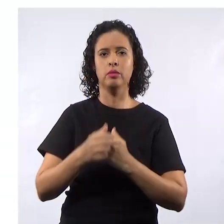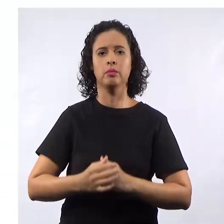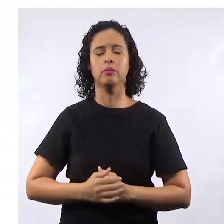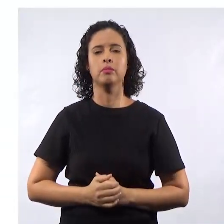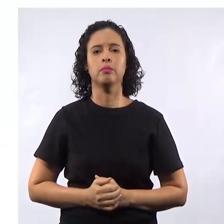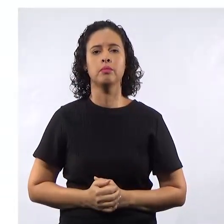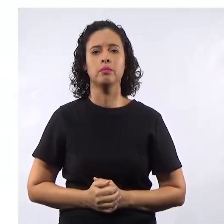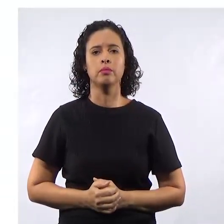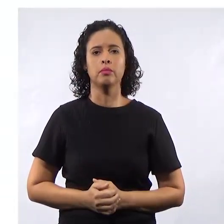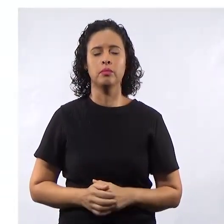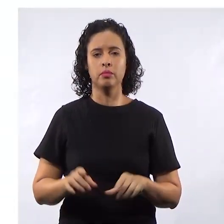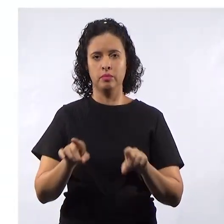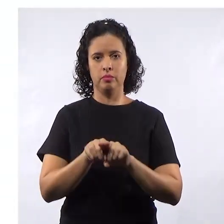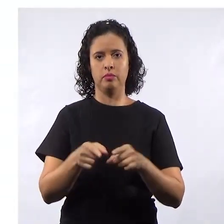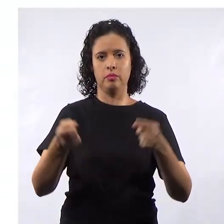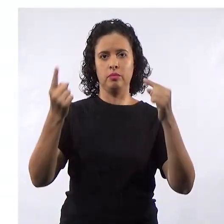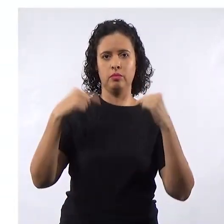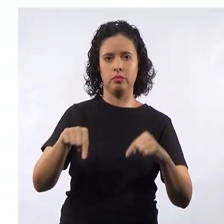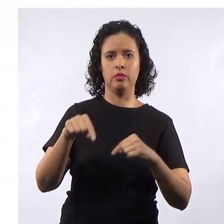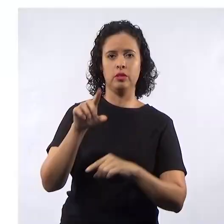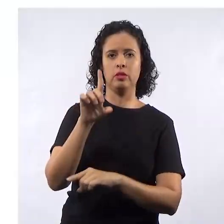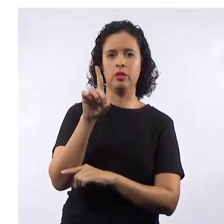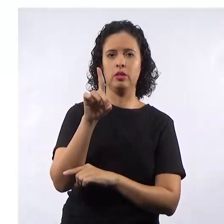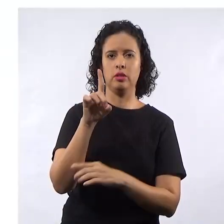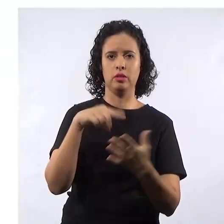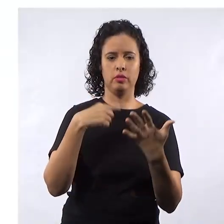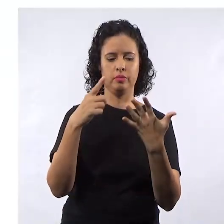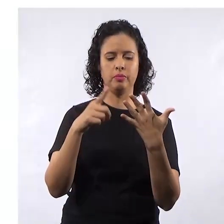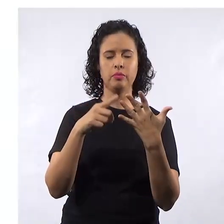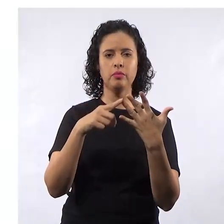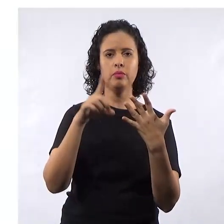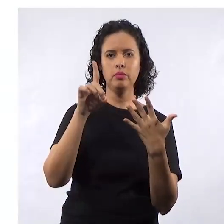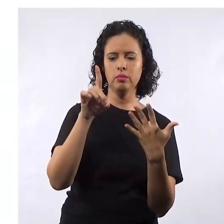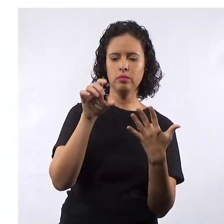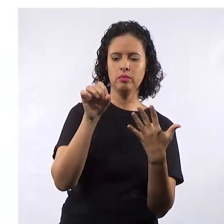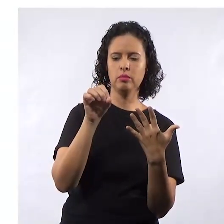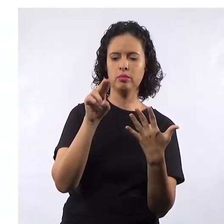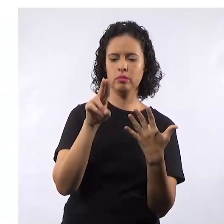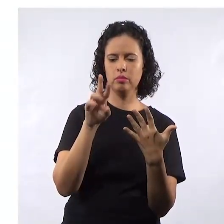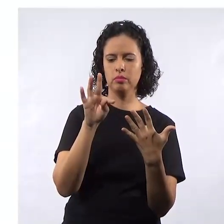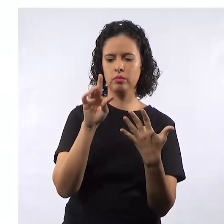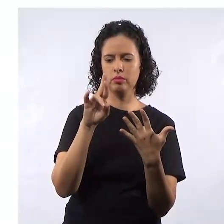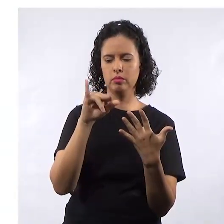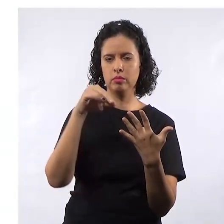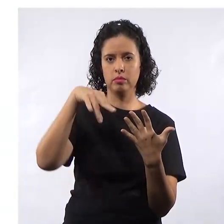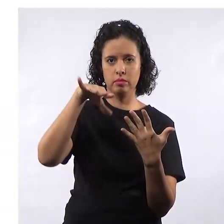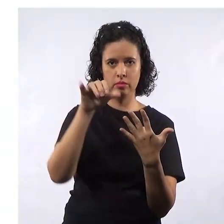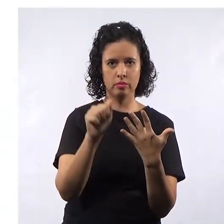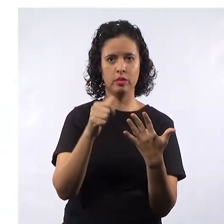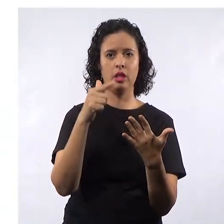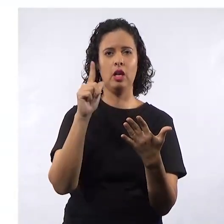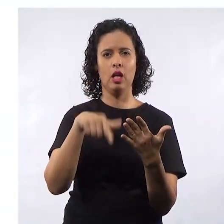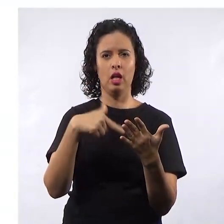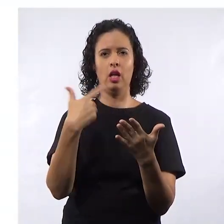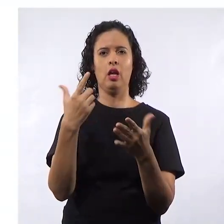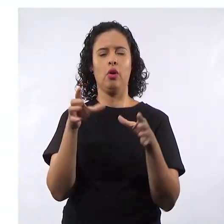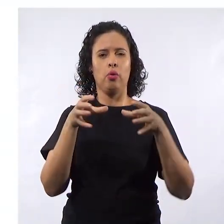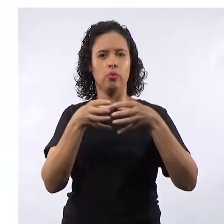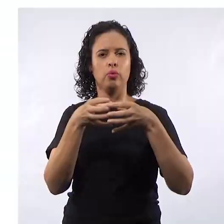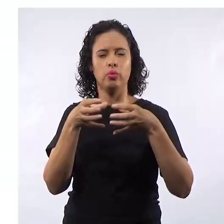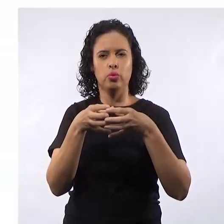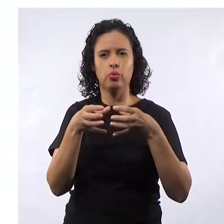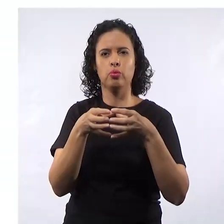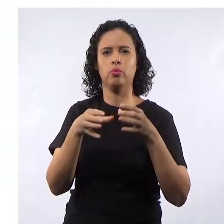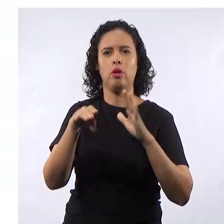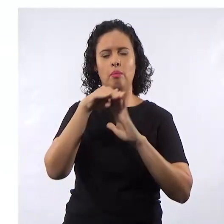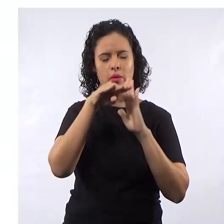ok? Temos a doutrina também, que é o conjunto de princípios expostos nos livros, tá? Nos livros de direito, em